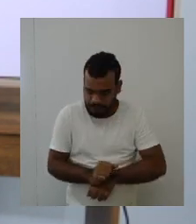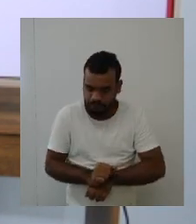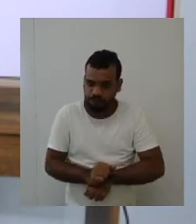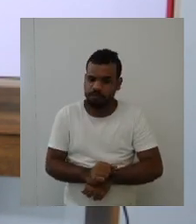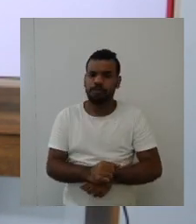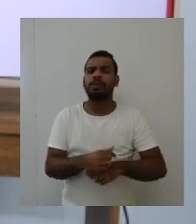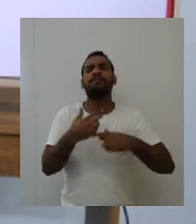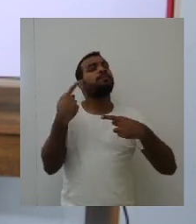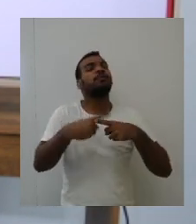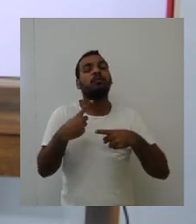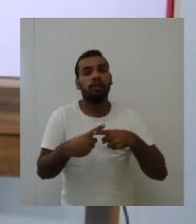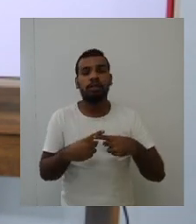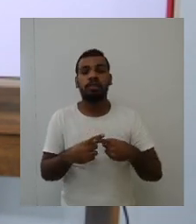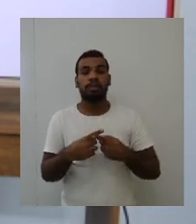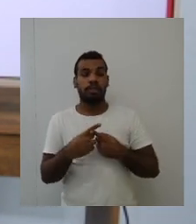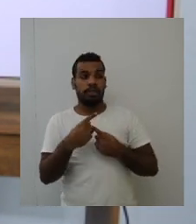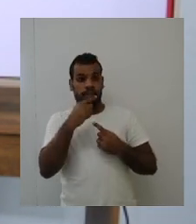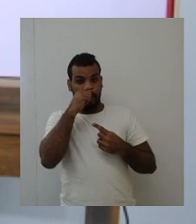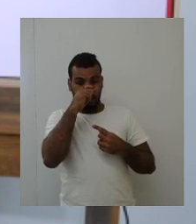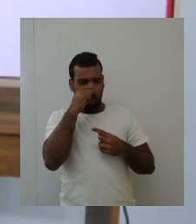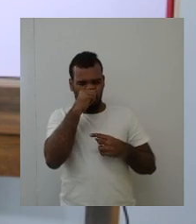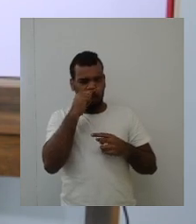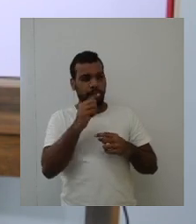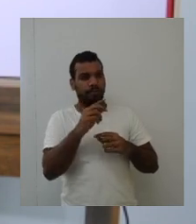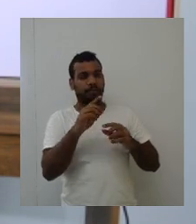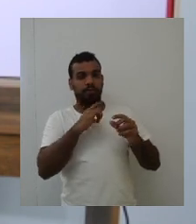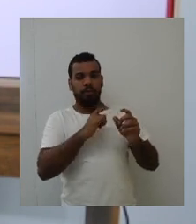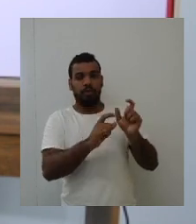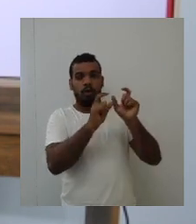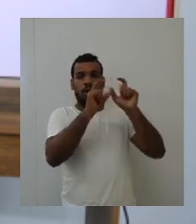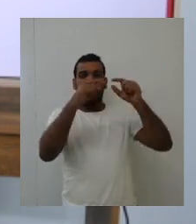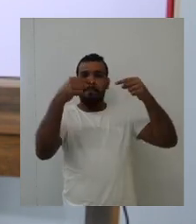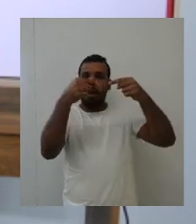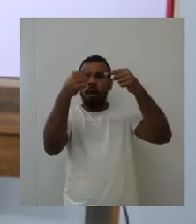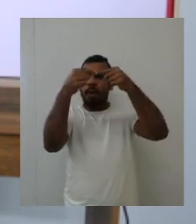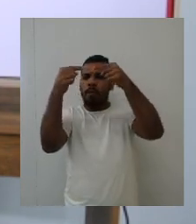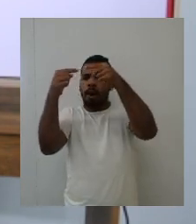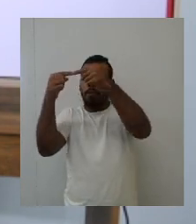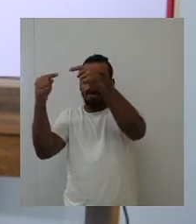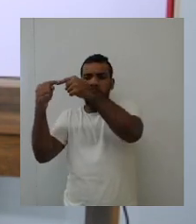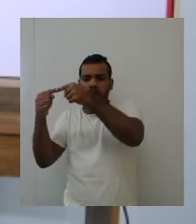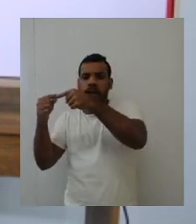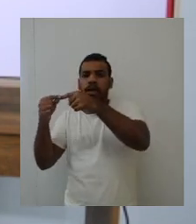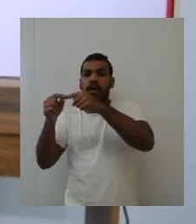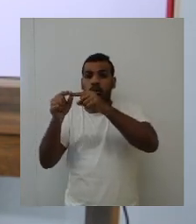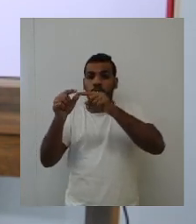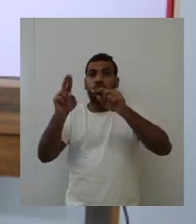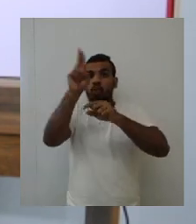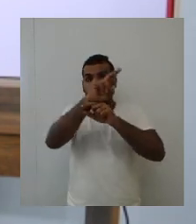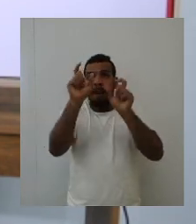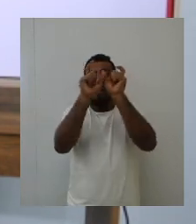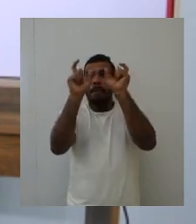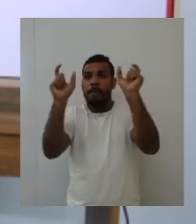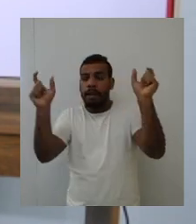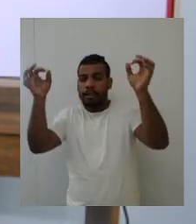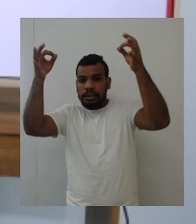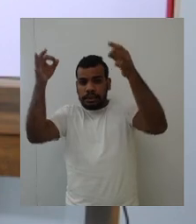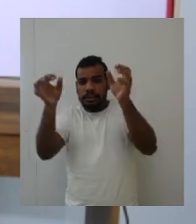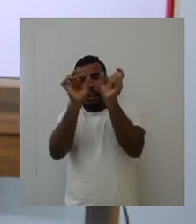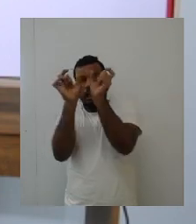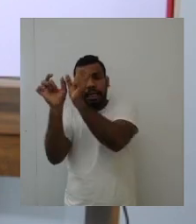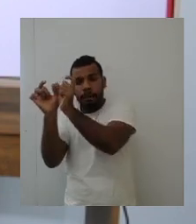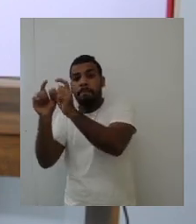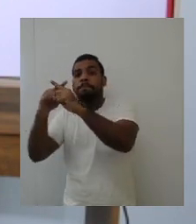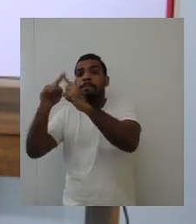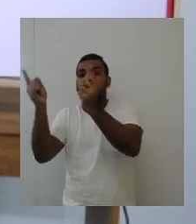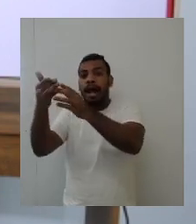aprender a utilizar os recursos coesivos, não é? se a gente tiver conhecimento do que seja